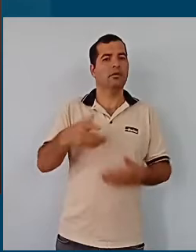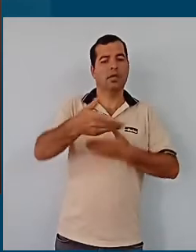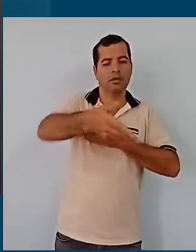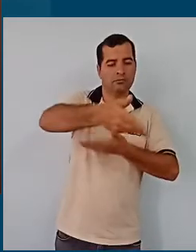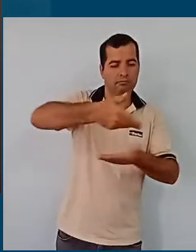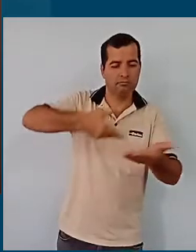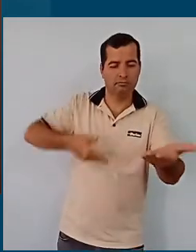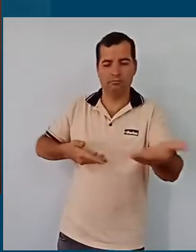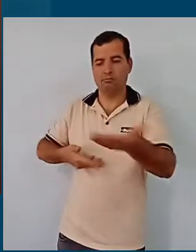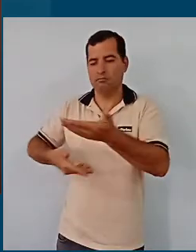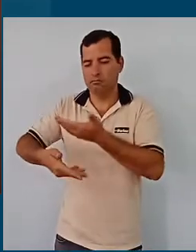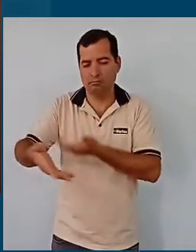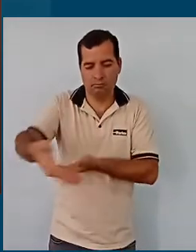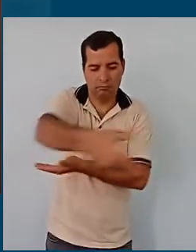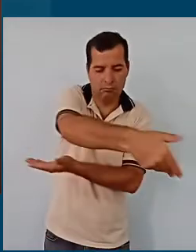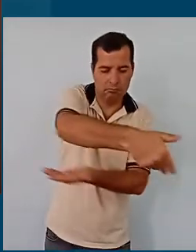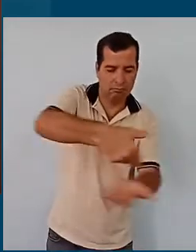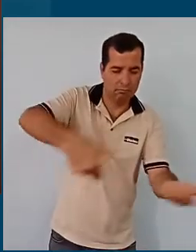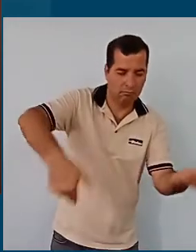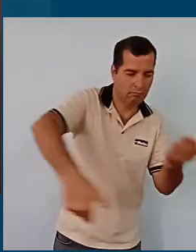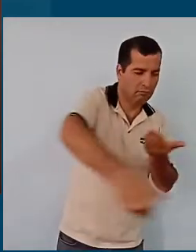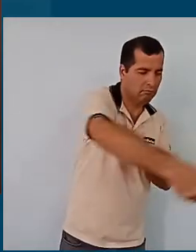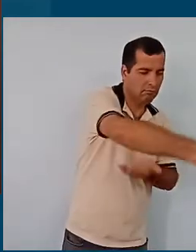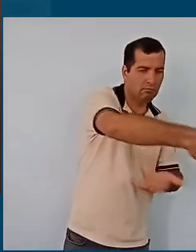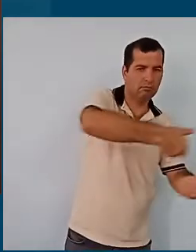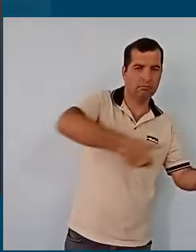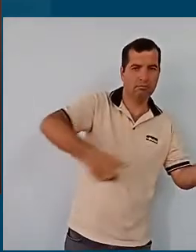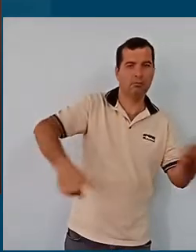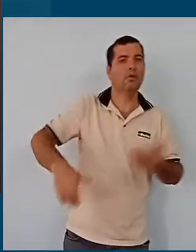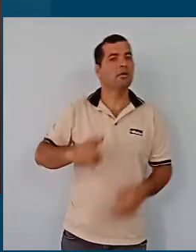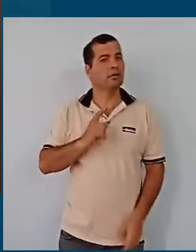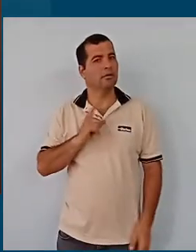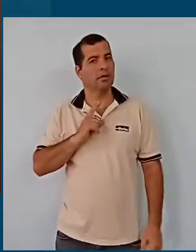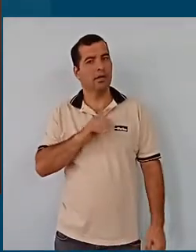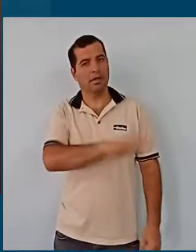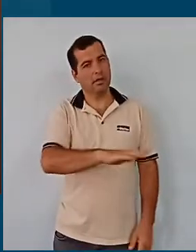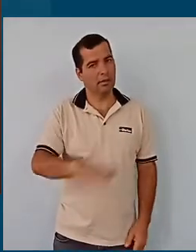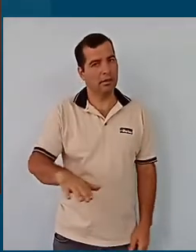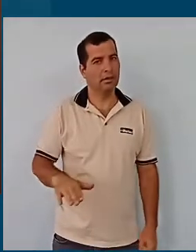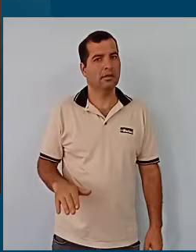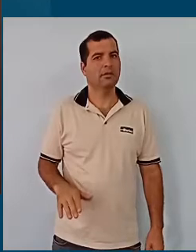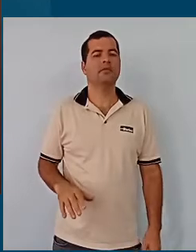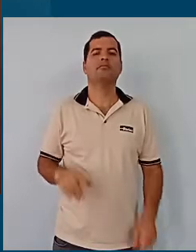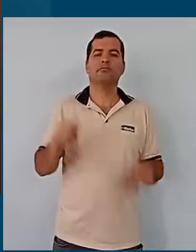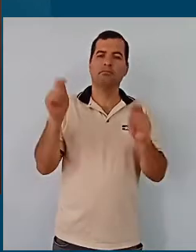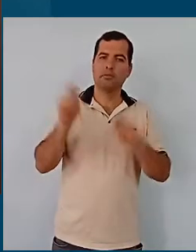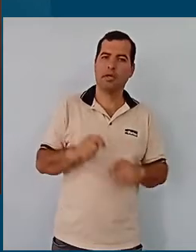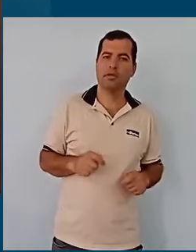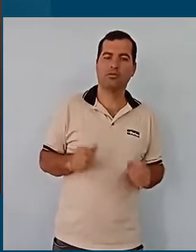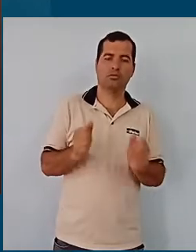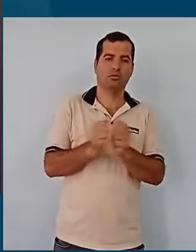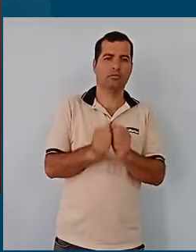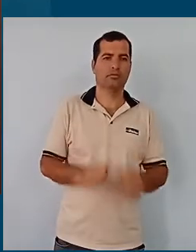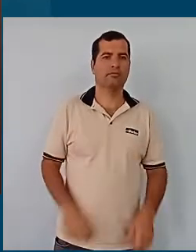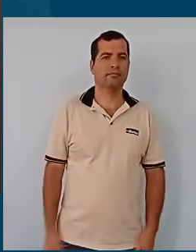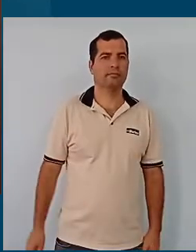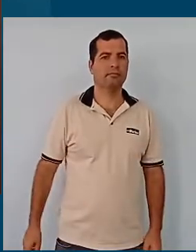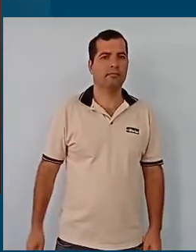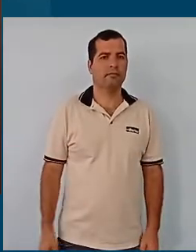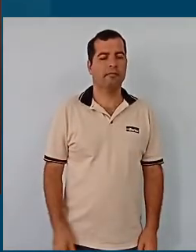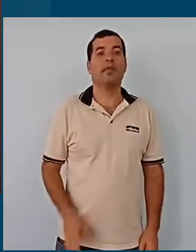que o professor vai possibilitando que as crianças estabeleçam entre si. Agora,